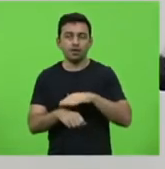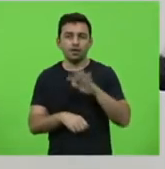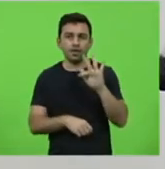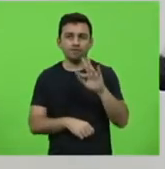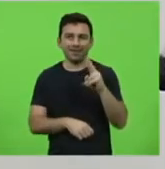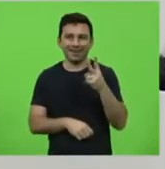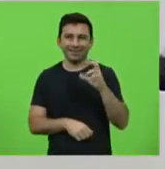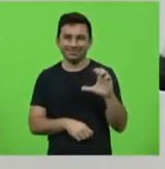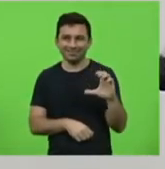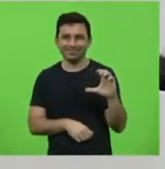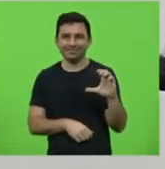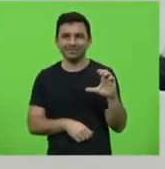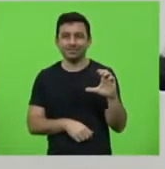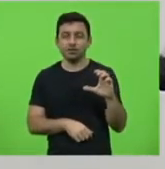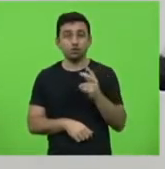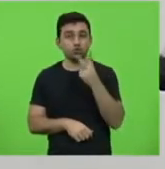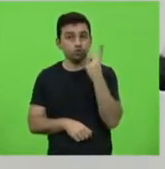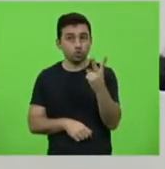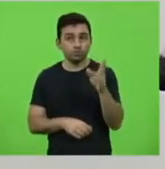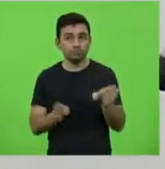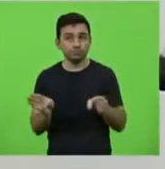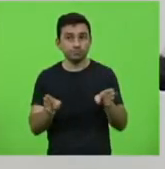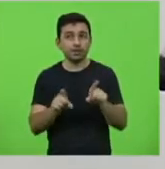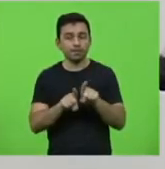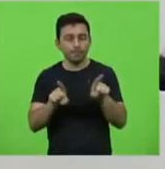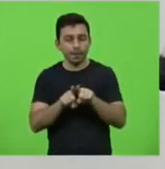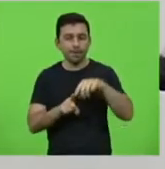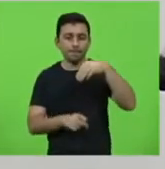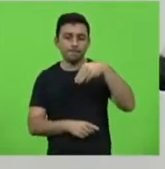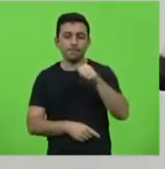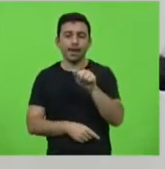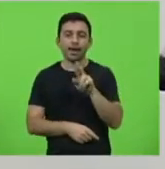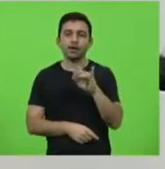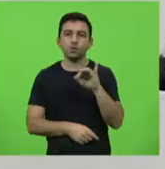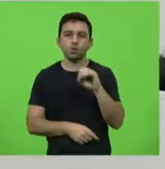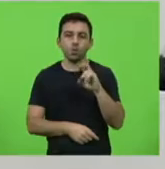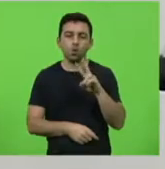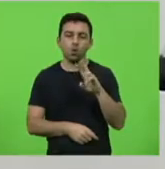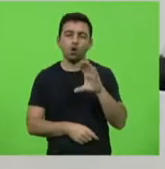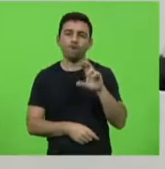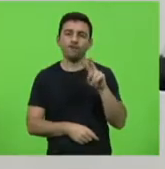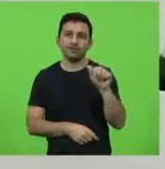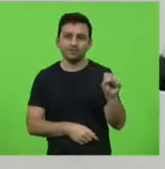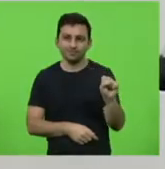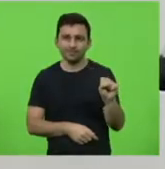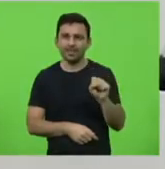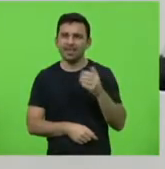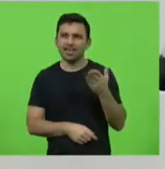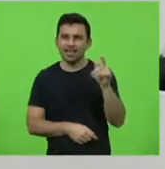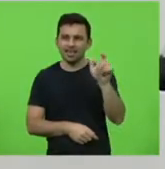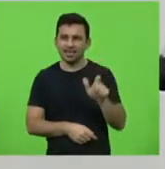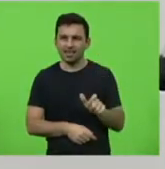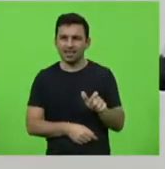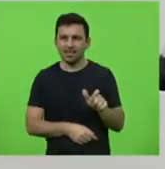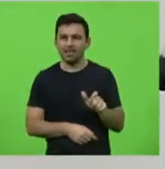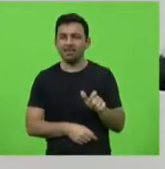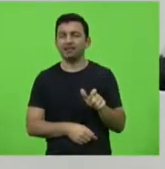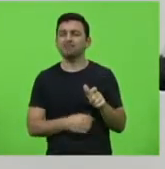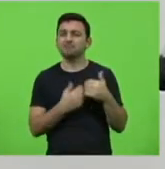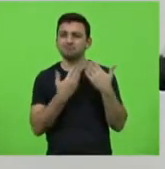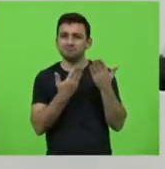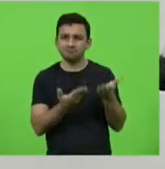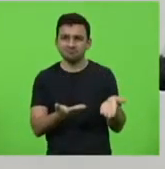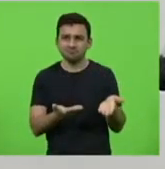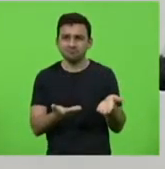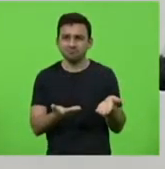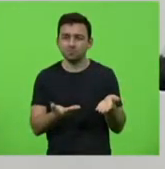mas dois mandatos do senhor Mário Covas. O senhor Mário Covas não era de matar com a unha, como a gente diz, como o